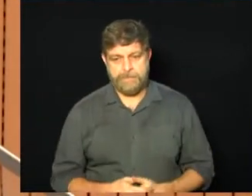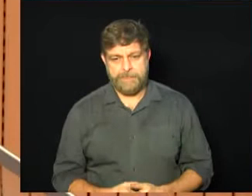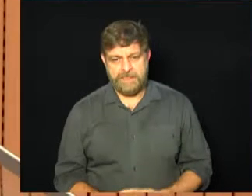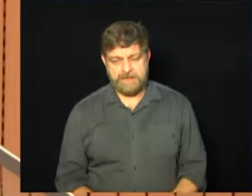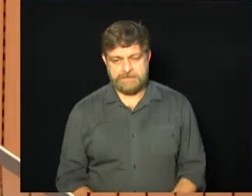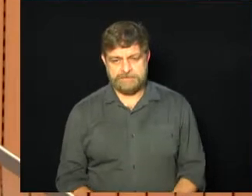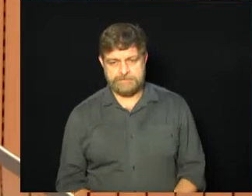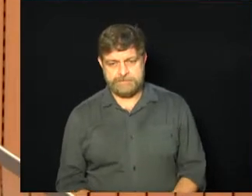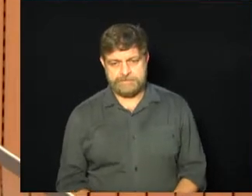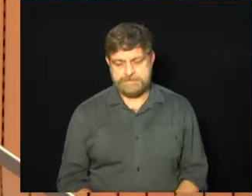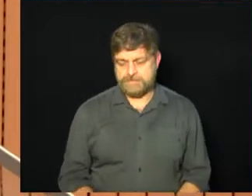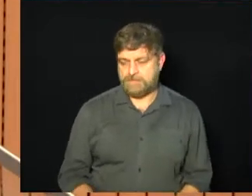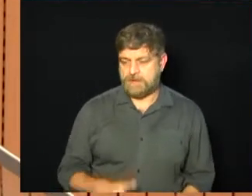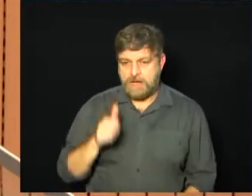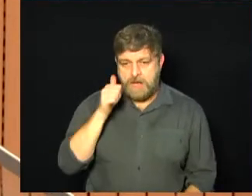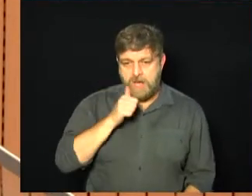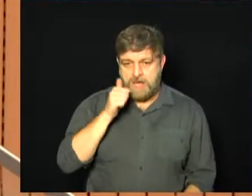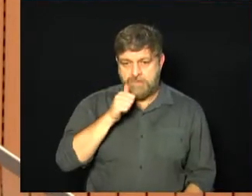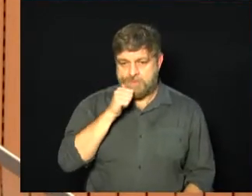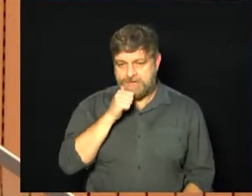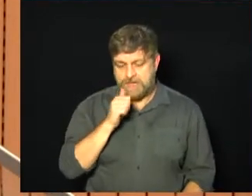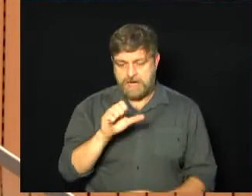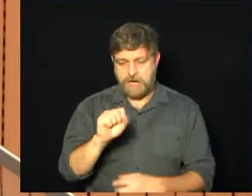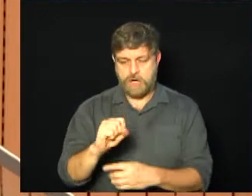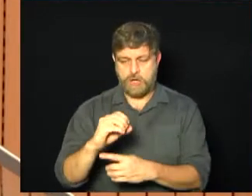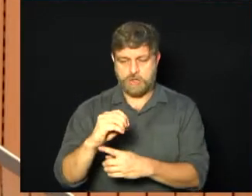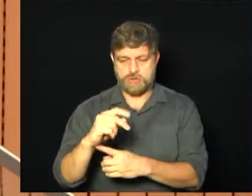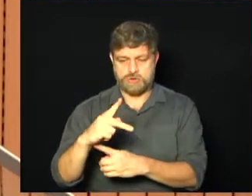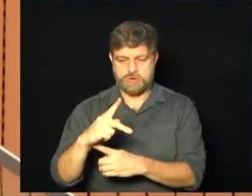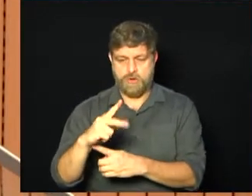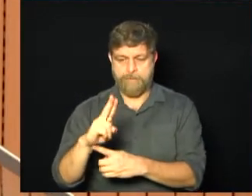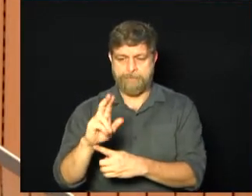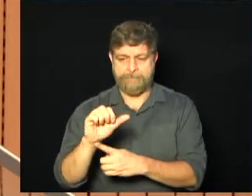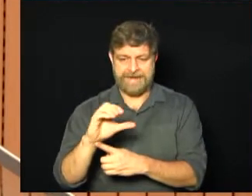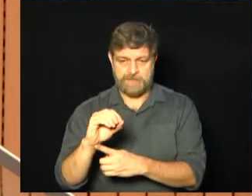E a soprano Marina Gabetta, da ABAL Campinas.